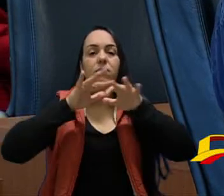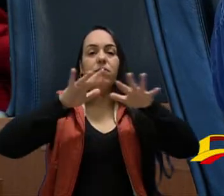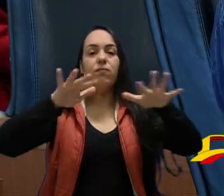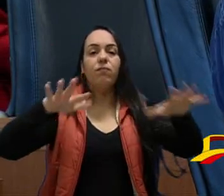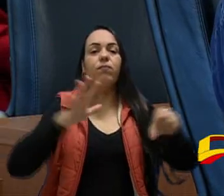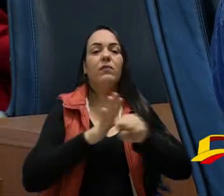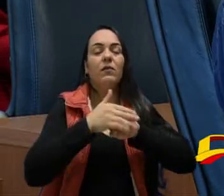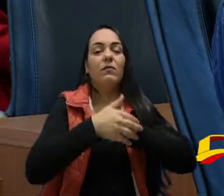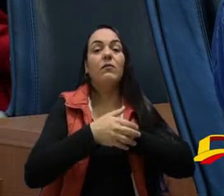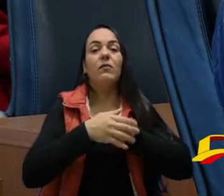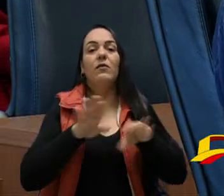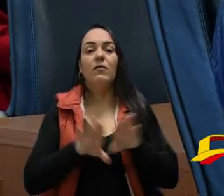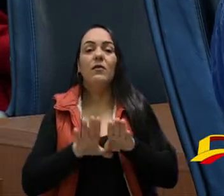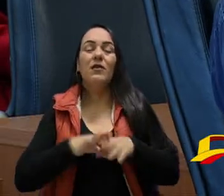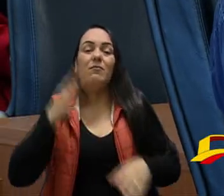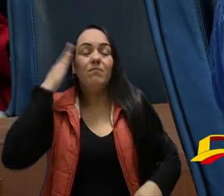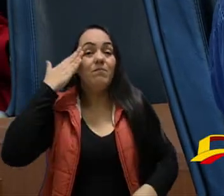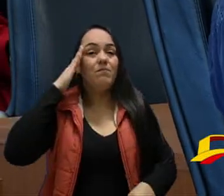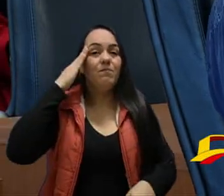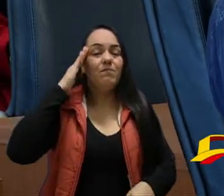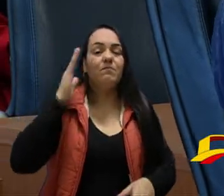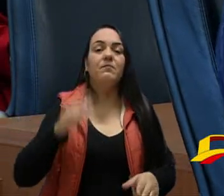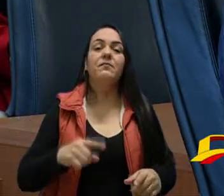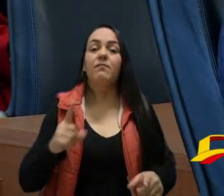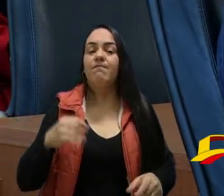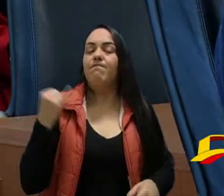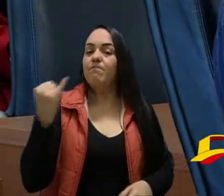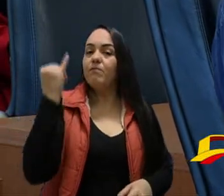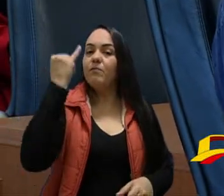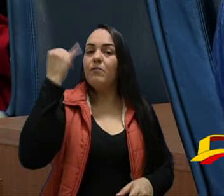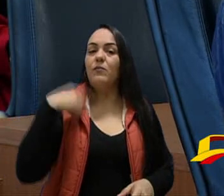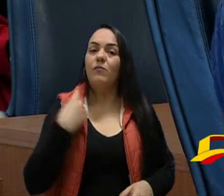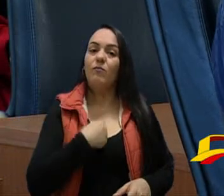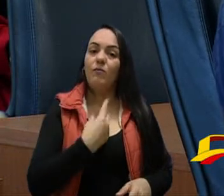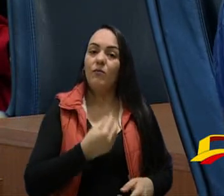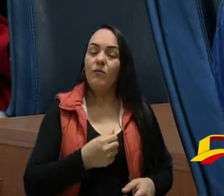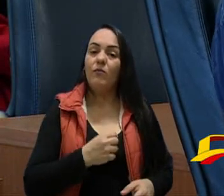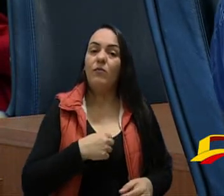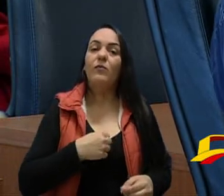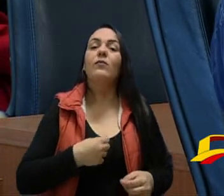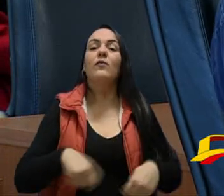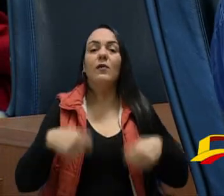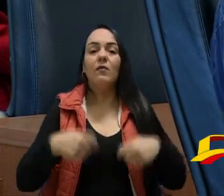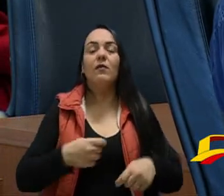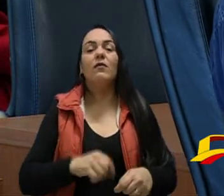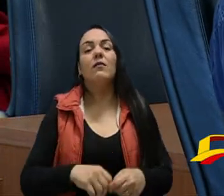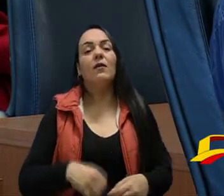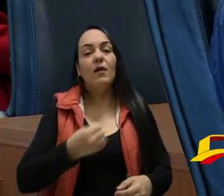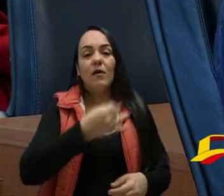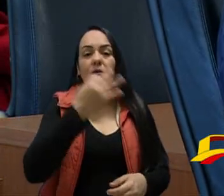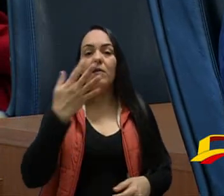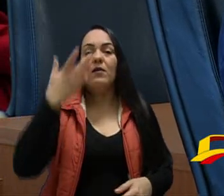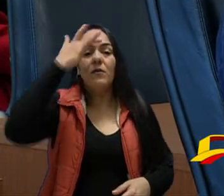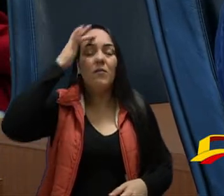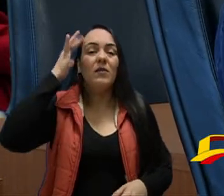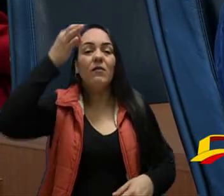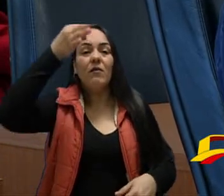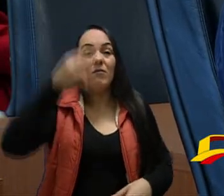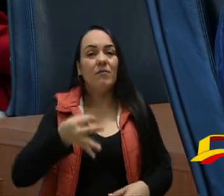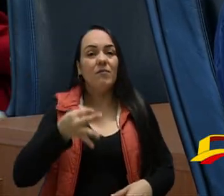e consequentemente nos rins sabemos né isso é importante porque né vai dar uma direcional inclusive